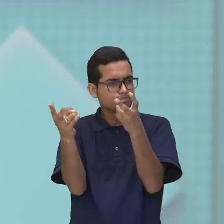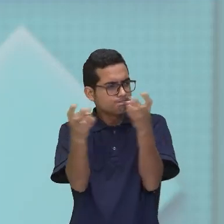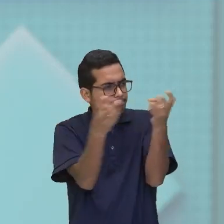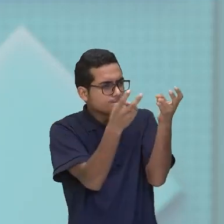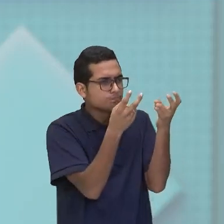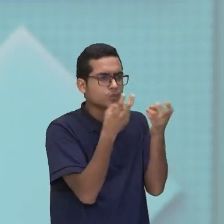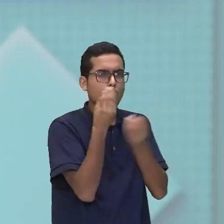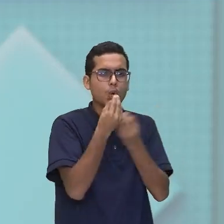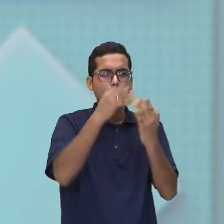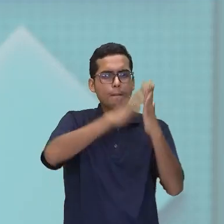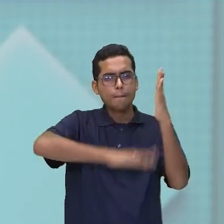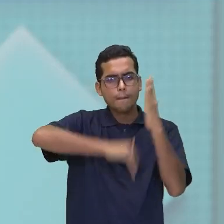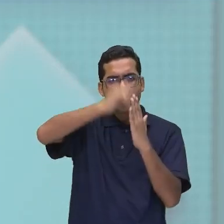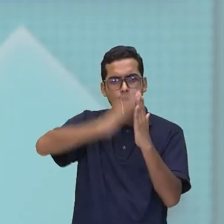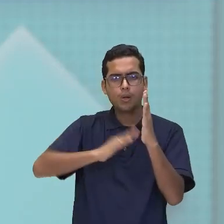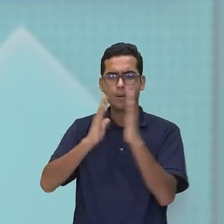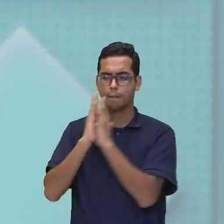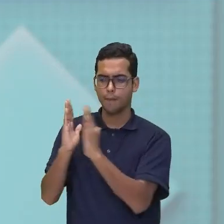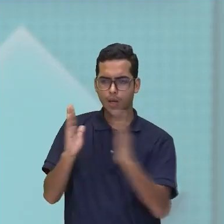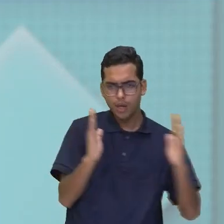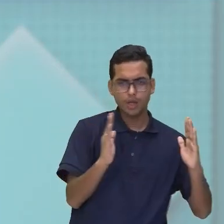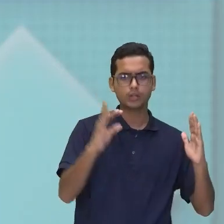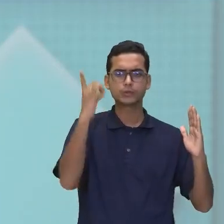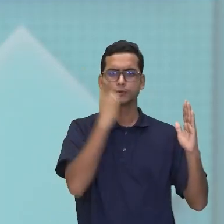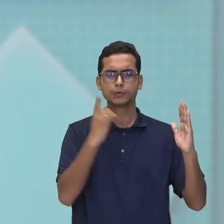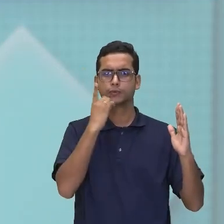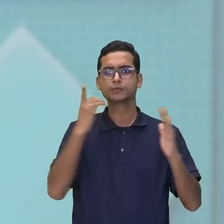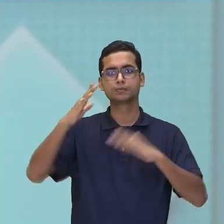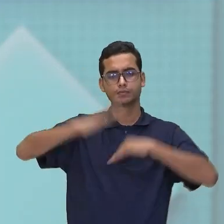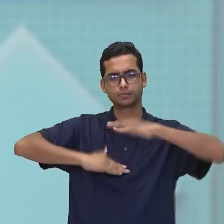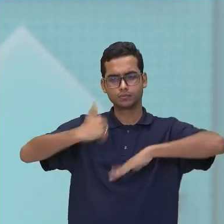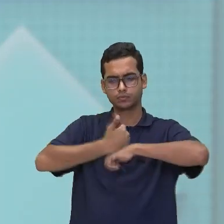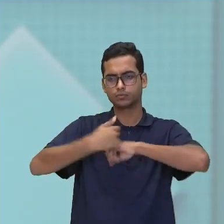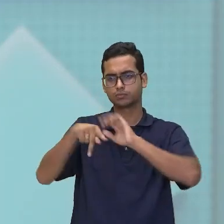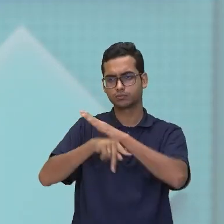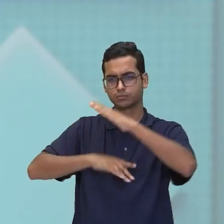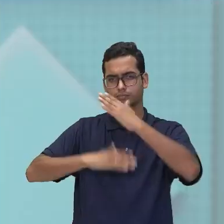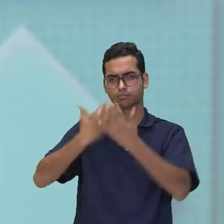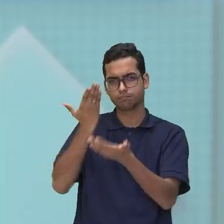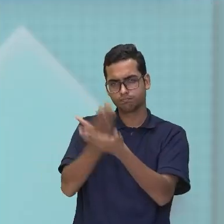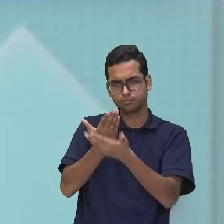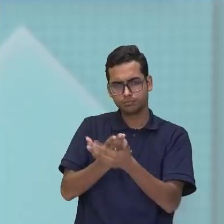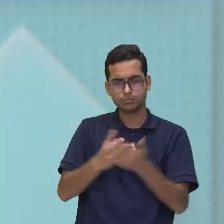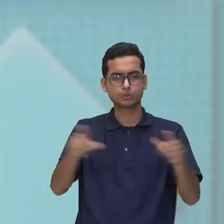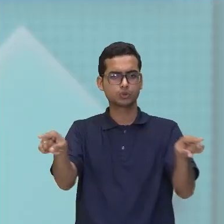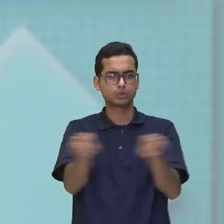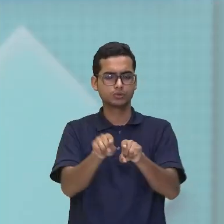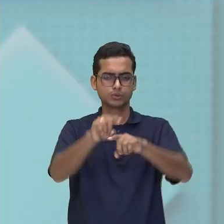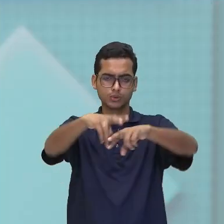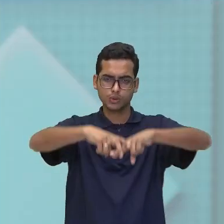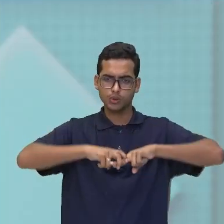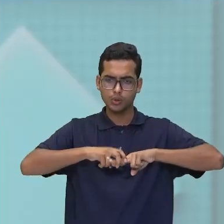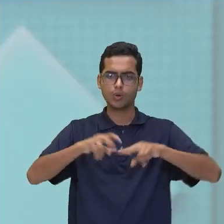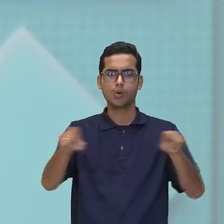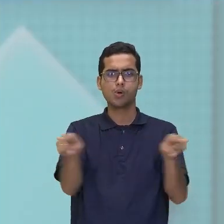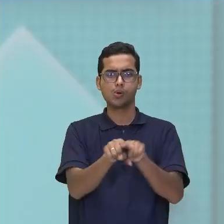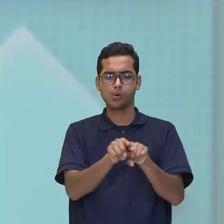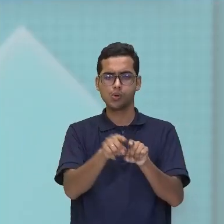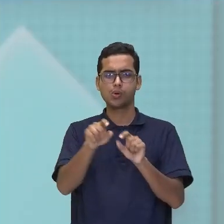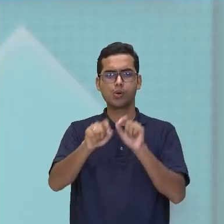aquelas pinturas como seu cotidiano, segundo alguns estudiosos. E assim, por isso também que eles